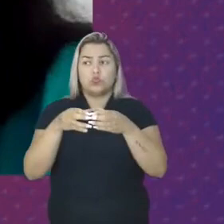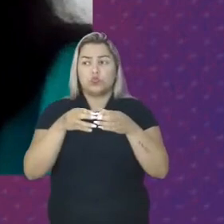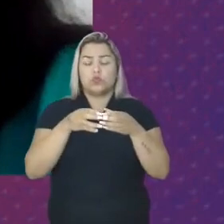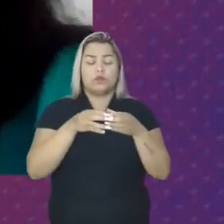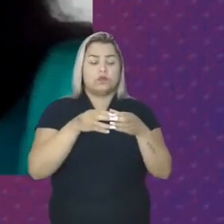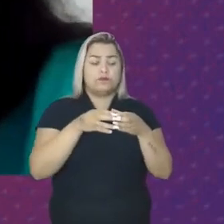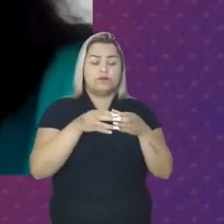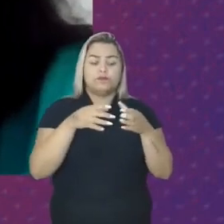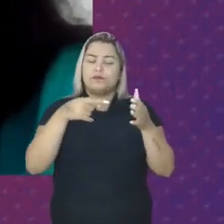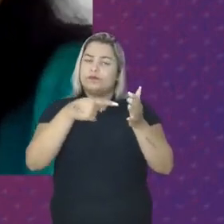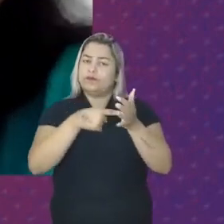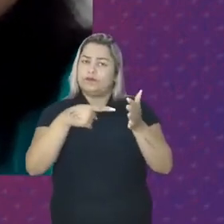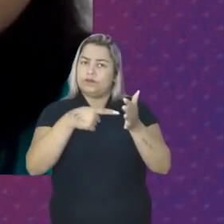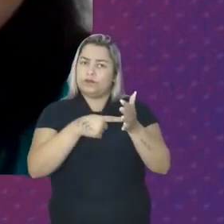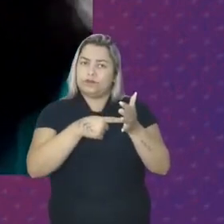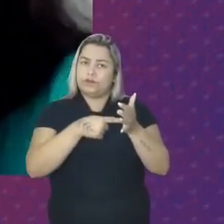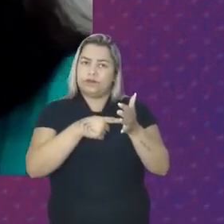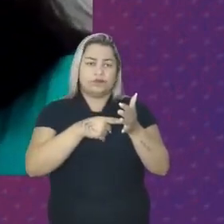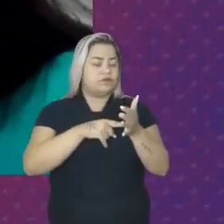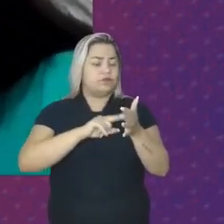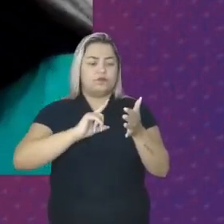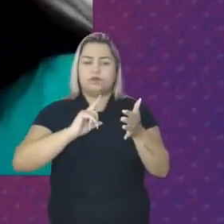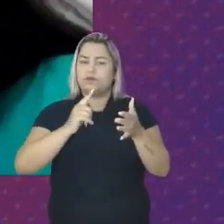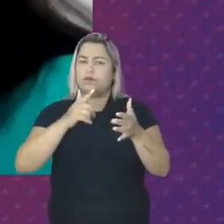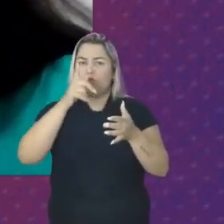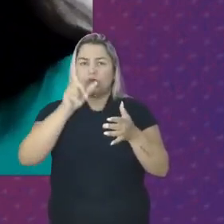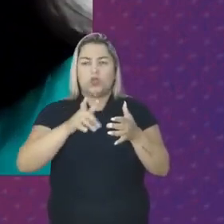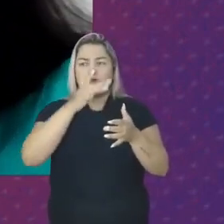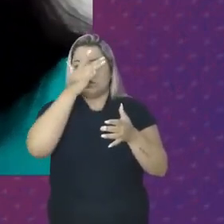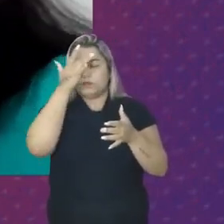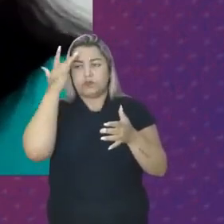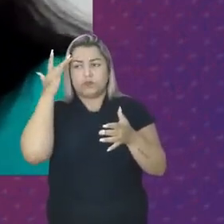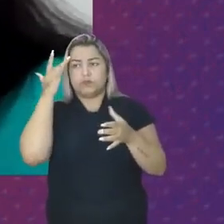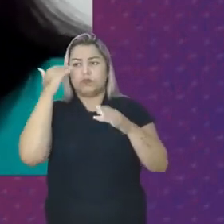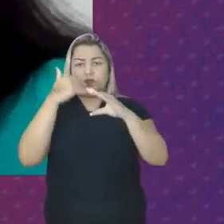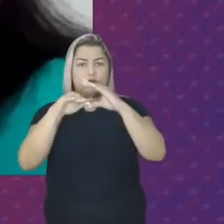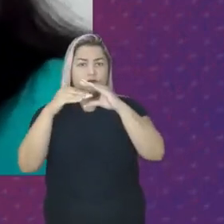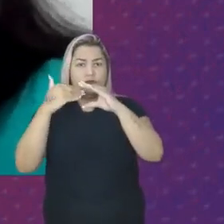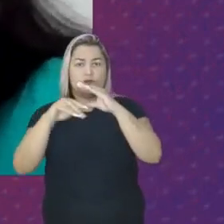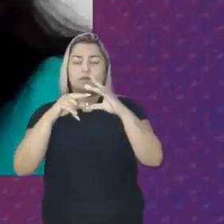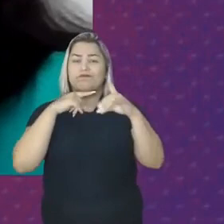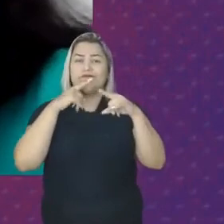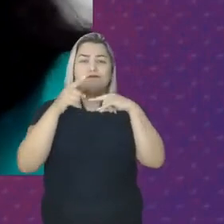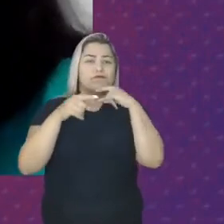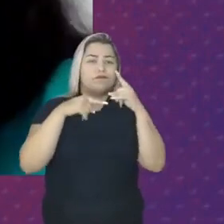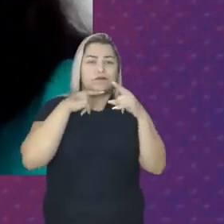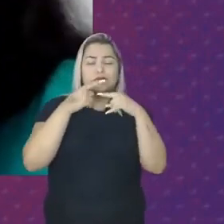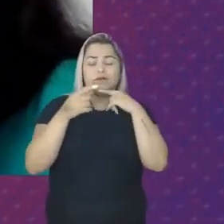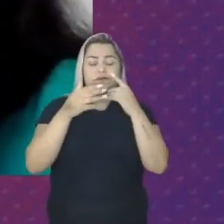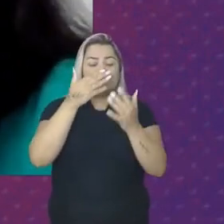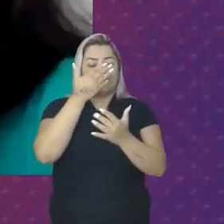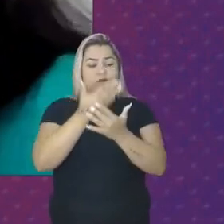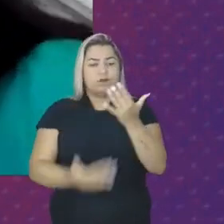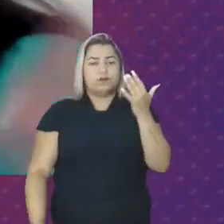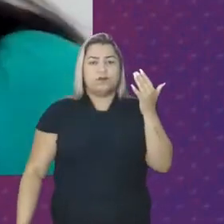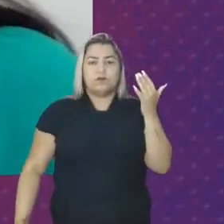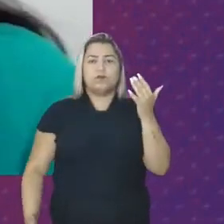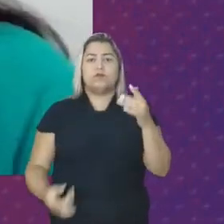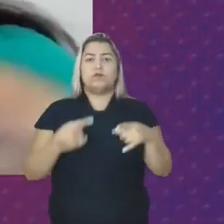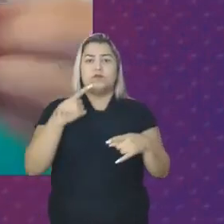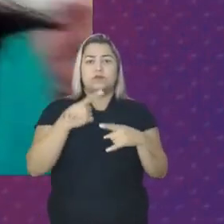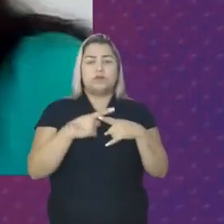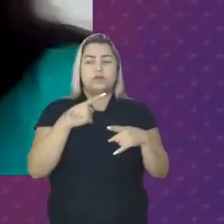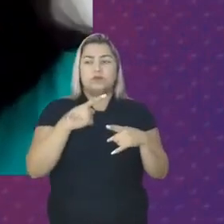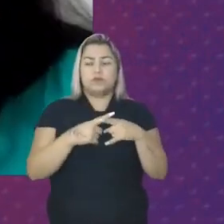que essa denúncia não é de ninguém, né? Você encaminha para todo mundo, mas acaba se perdendo ali, porque acho que